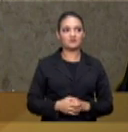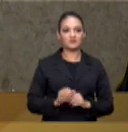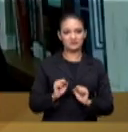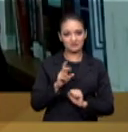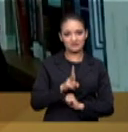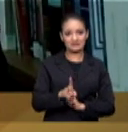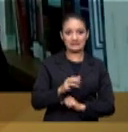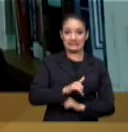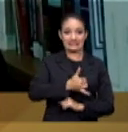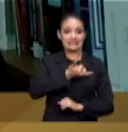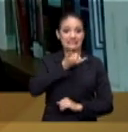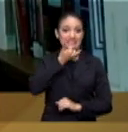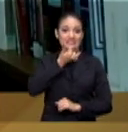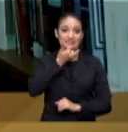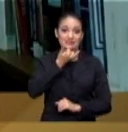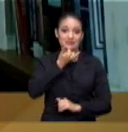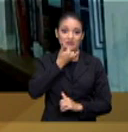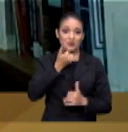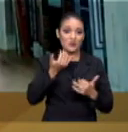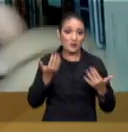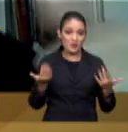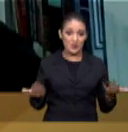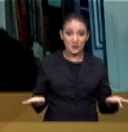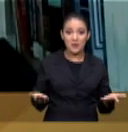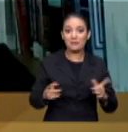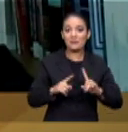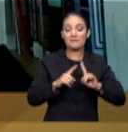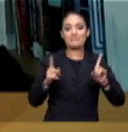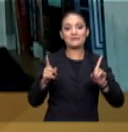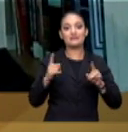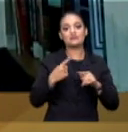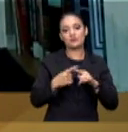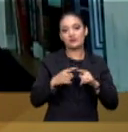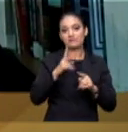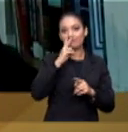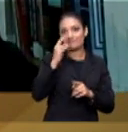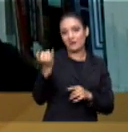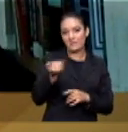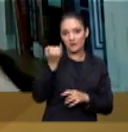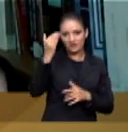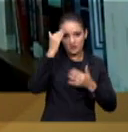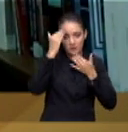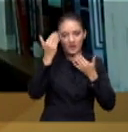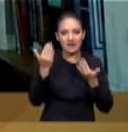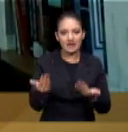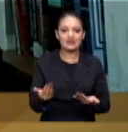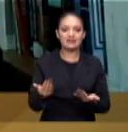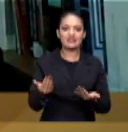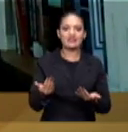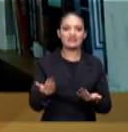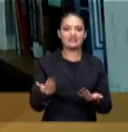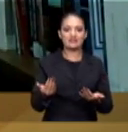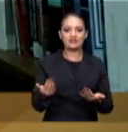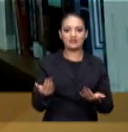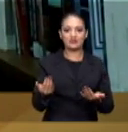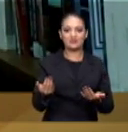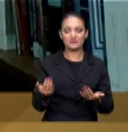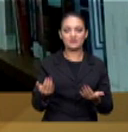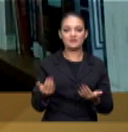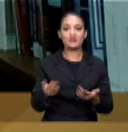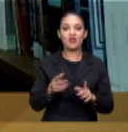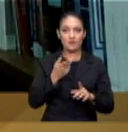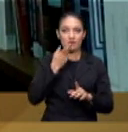Perdoem pela questão, mas me parece ser de fato relevante. E agradeço, e acho que a solução, sem dúvida, melhor